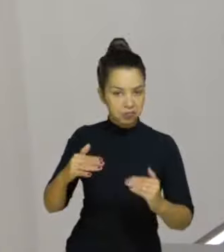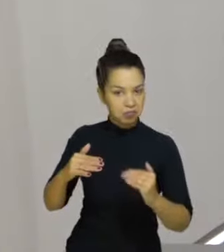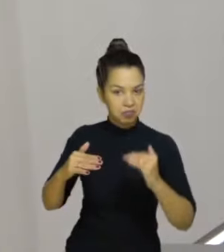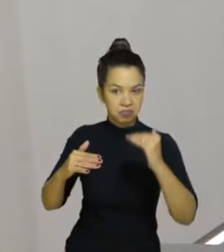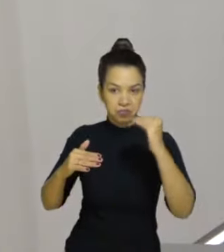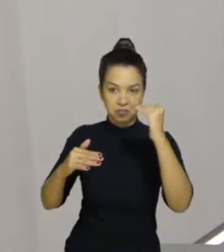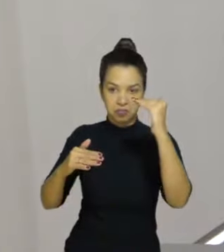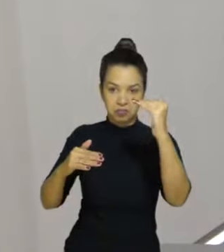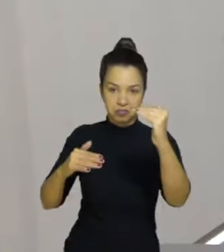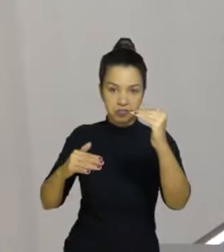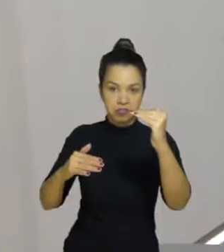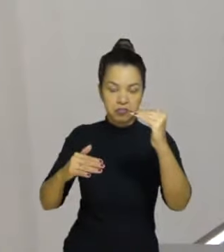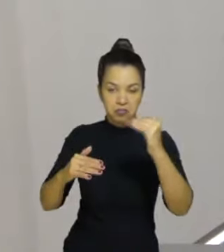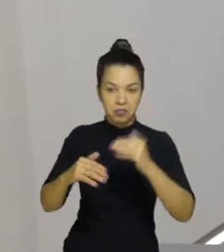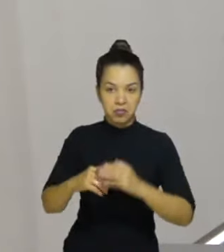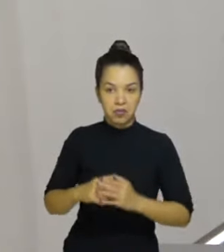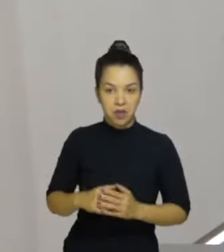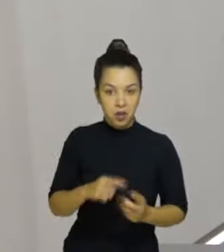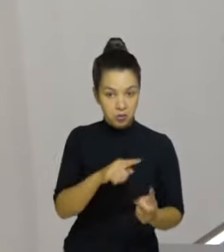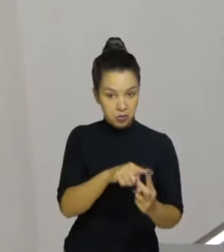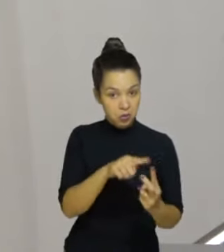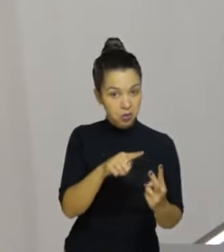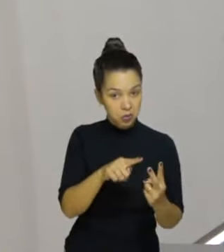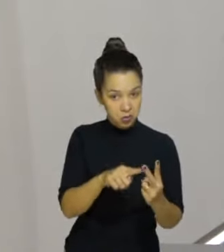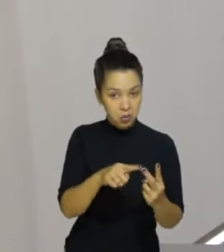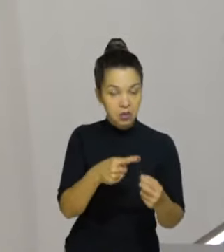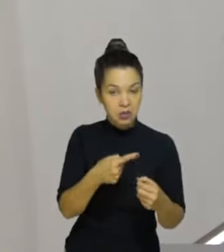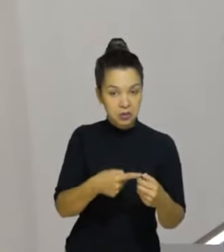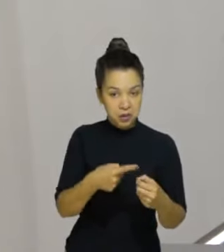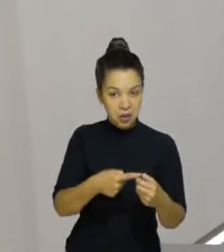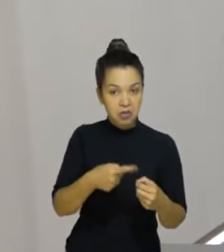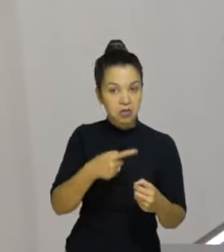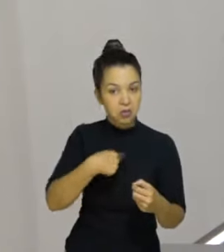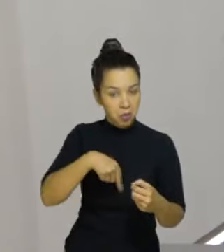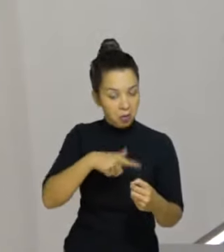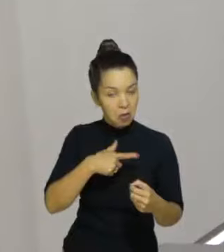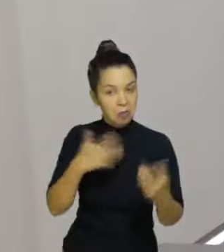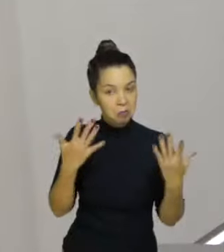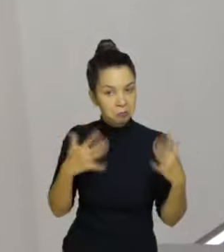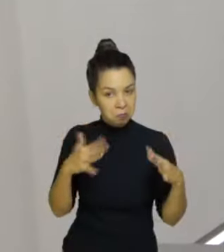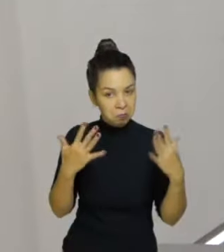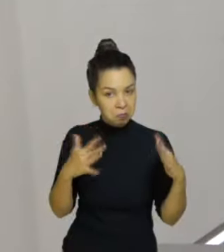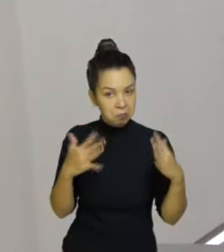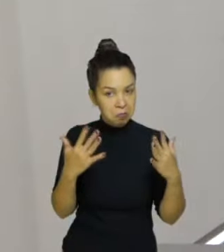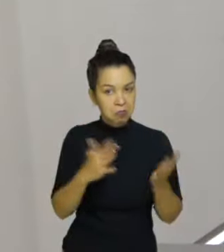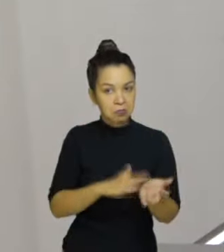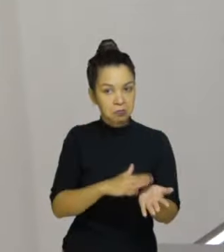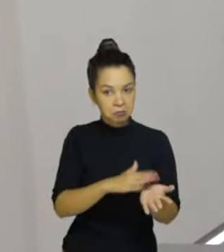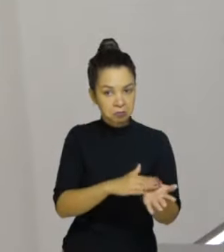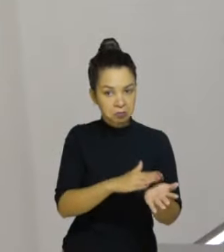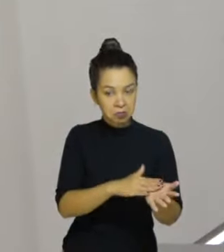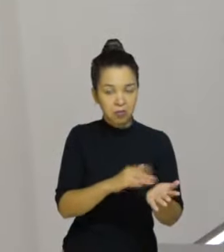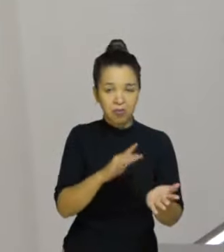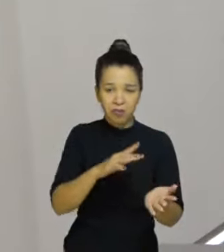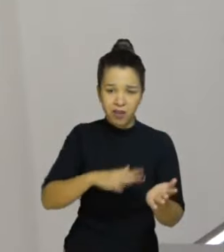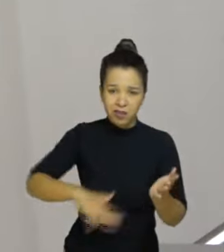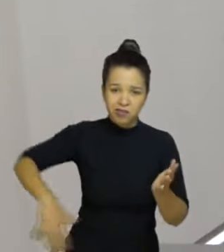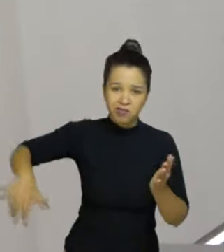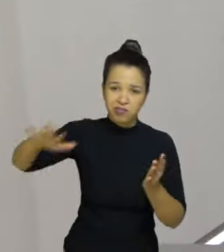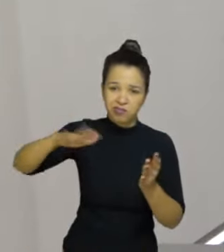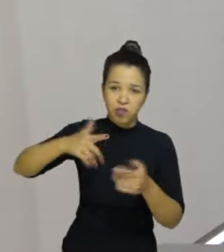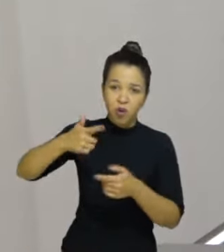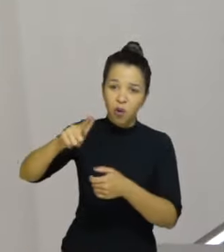Vibramos por Sobral e Coruripe, lamentamos pelo nível da educação brasileira na grande